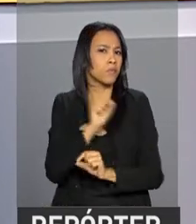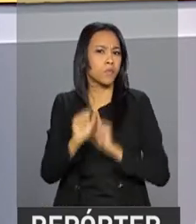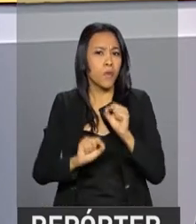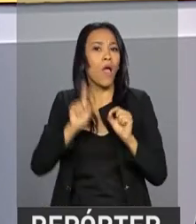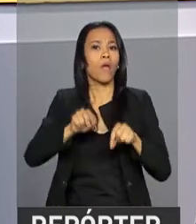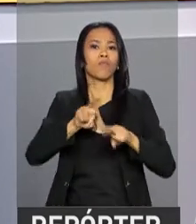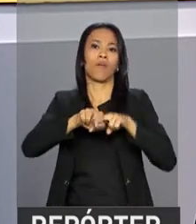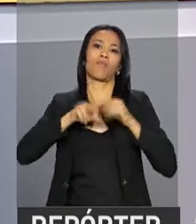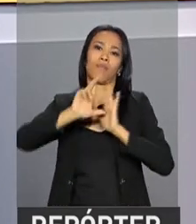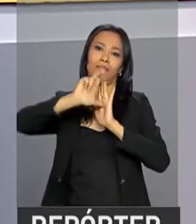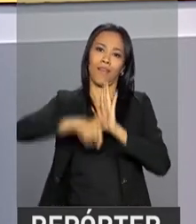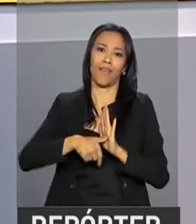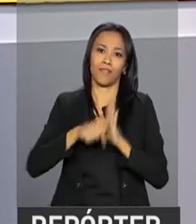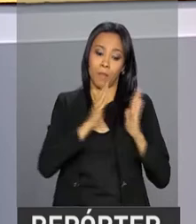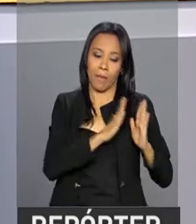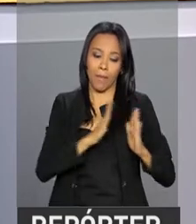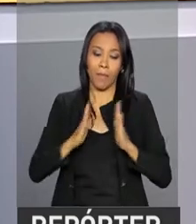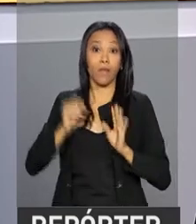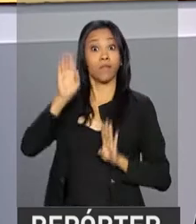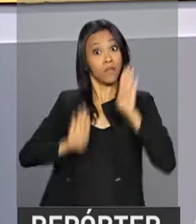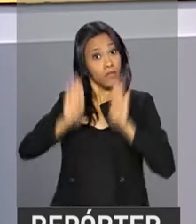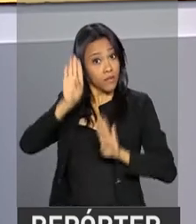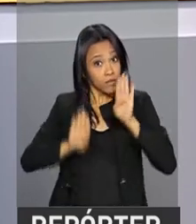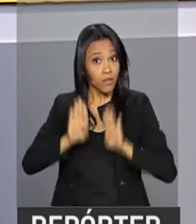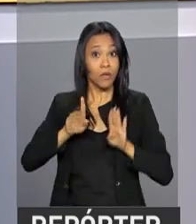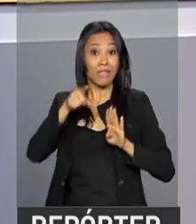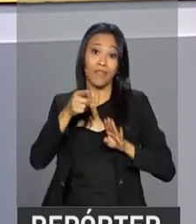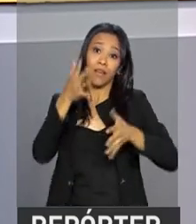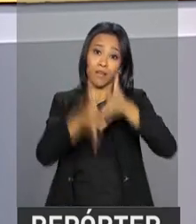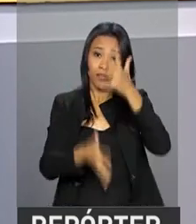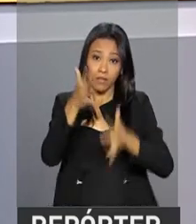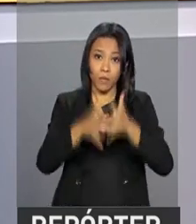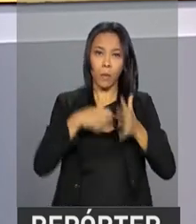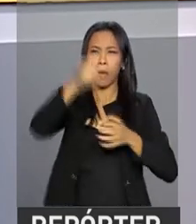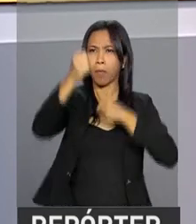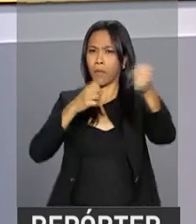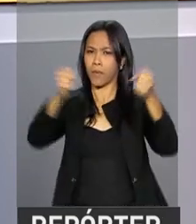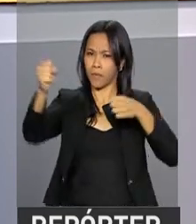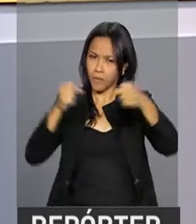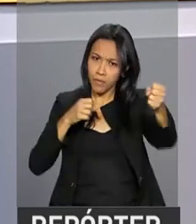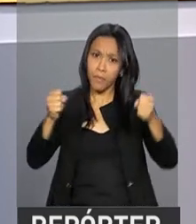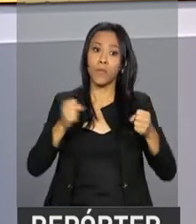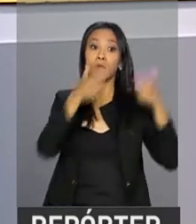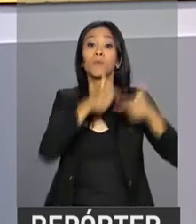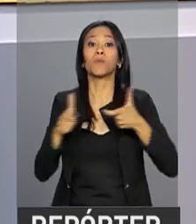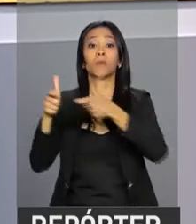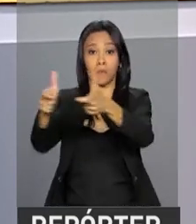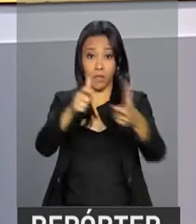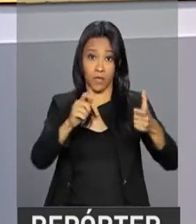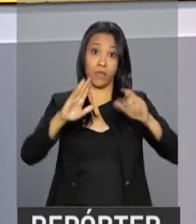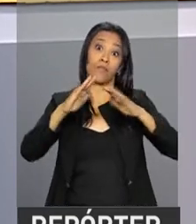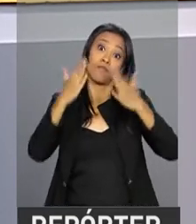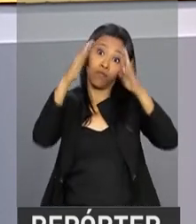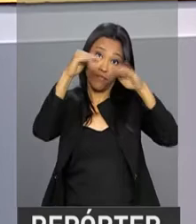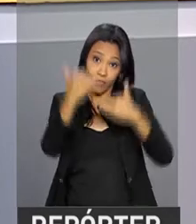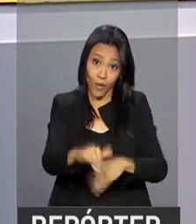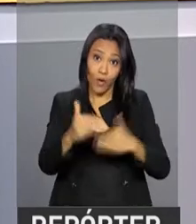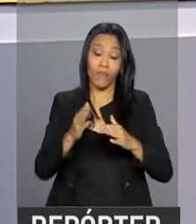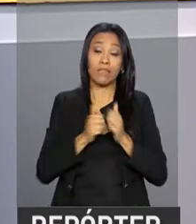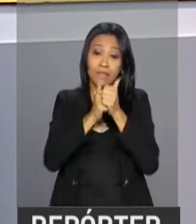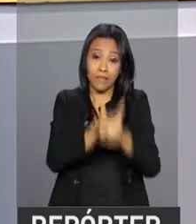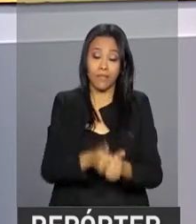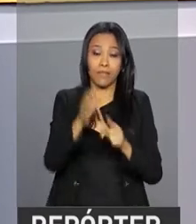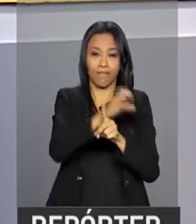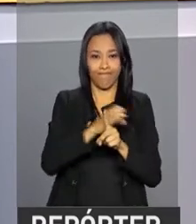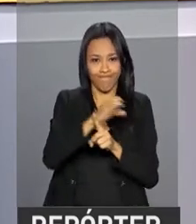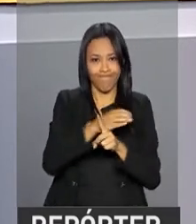de um atraso em uma das fases de licitação, que impediu a distribuição dos participantes nos locais de prova dentro do cronograma